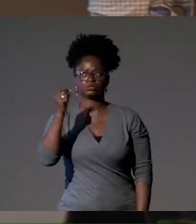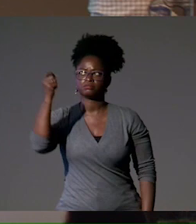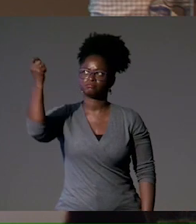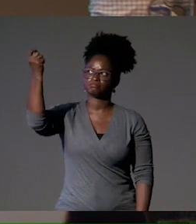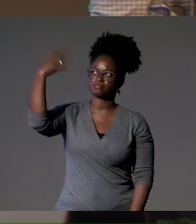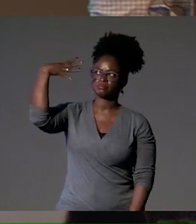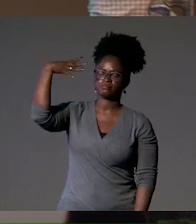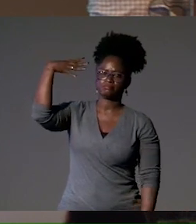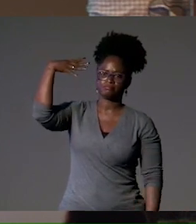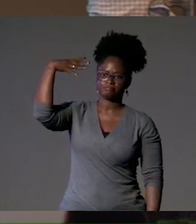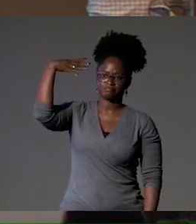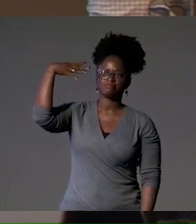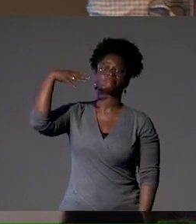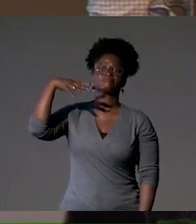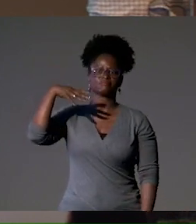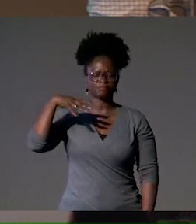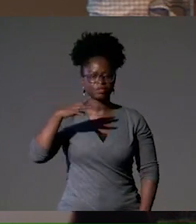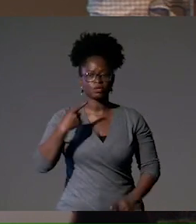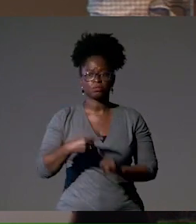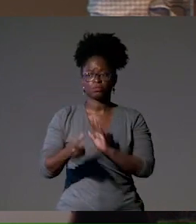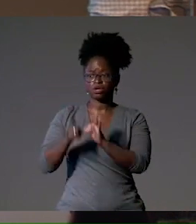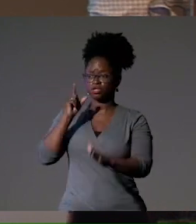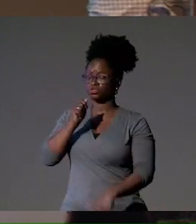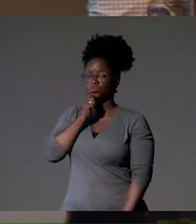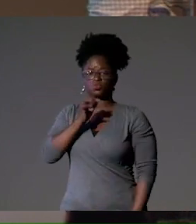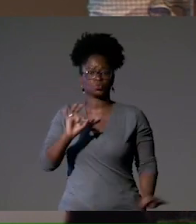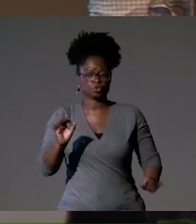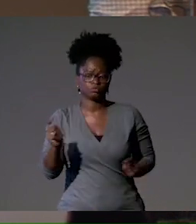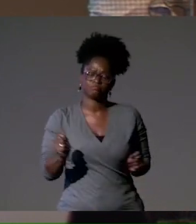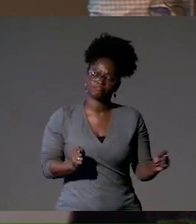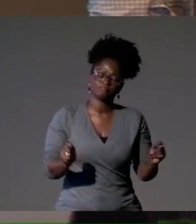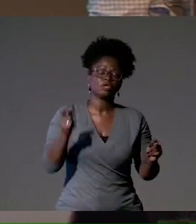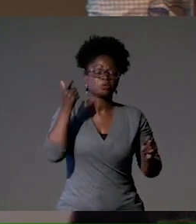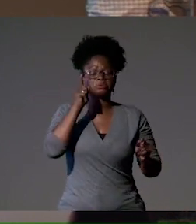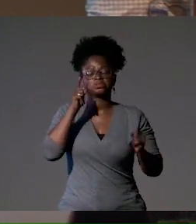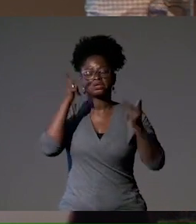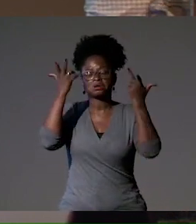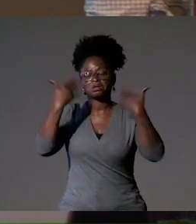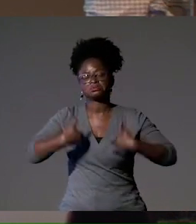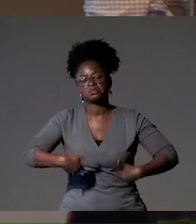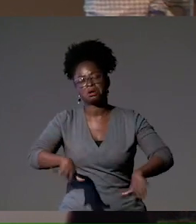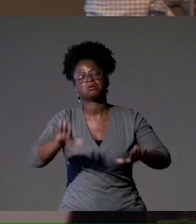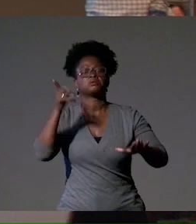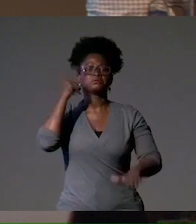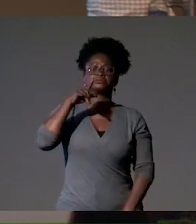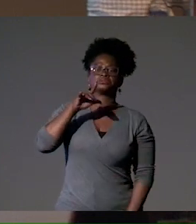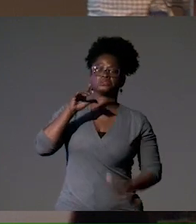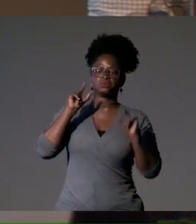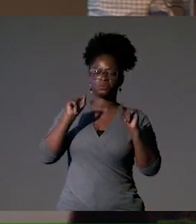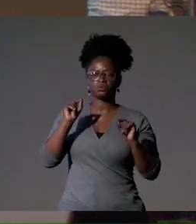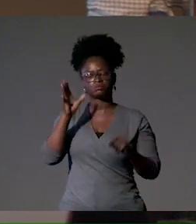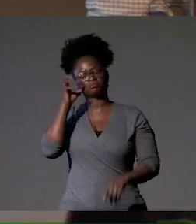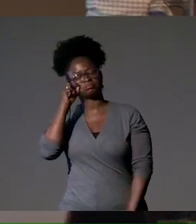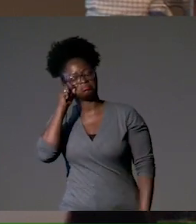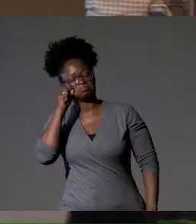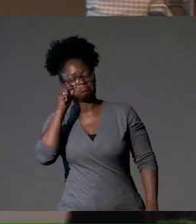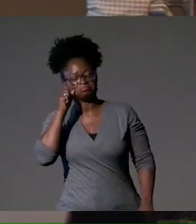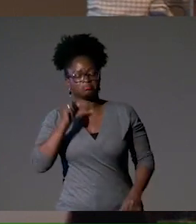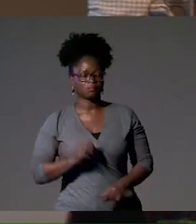elétrica. Porque até então a gente não tinha esse controle, e aí, naturalmente, as pessoas tendiam a obedecer mais esse